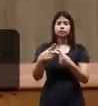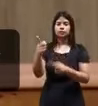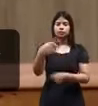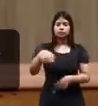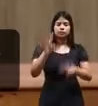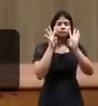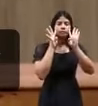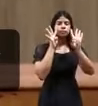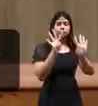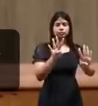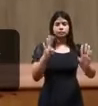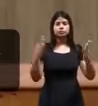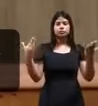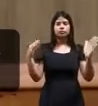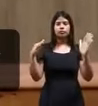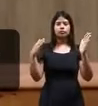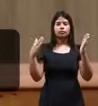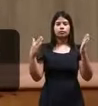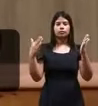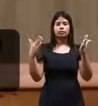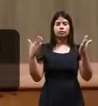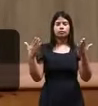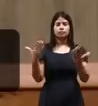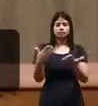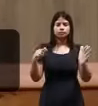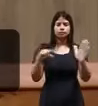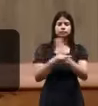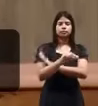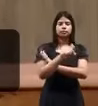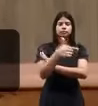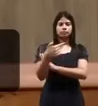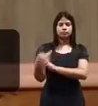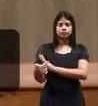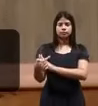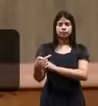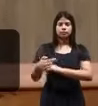olhos. Eita. Aí vai, o 17. Vai lá, 17.